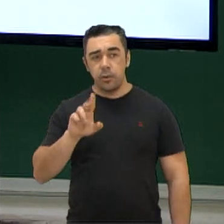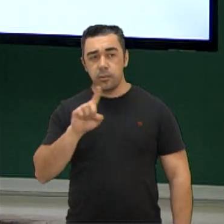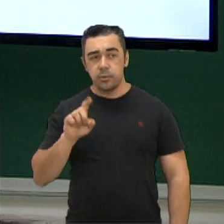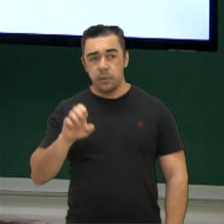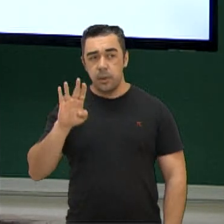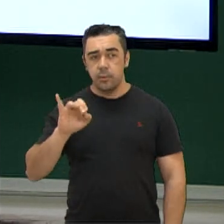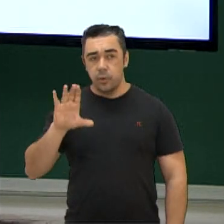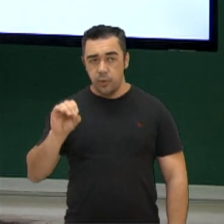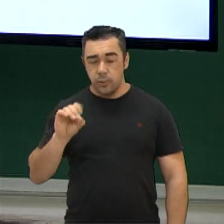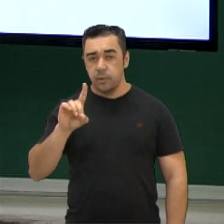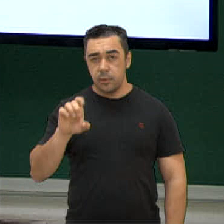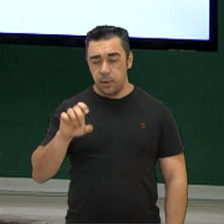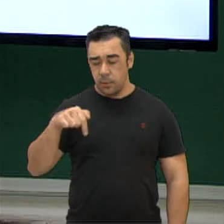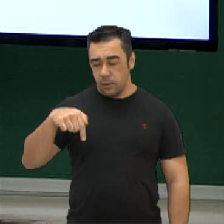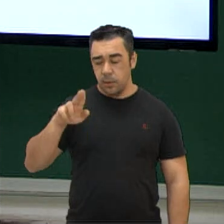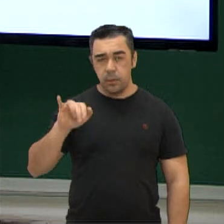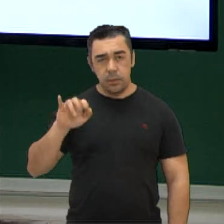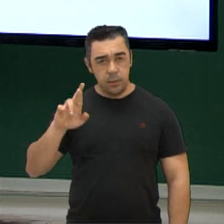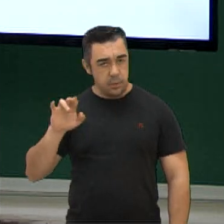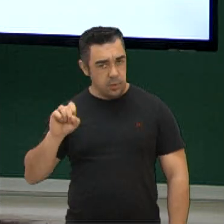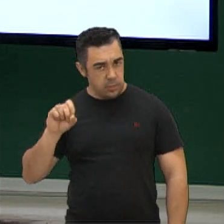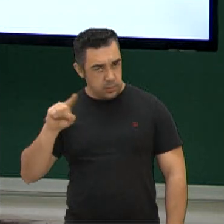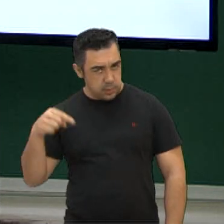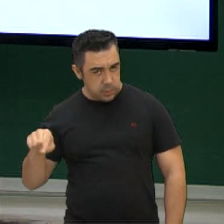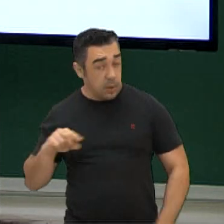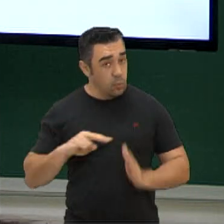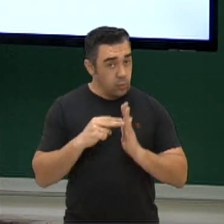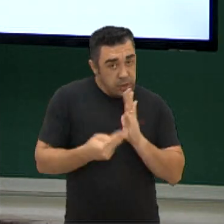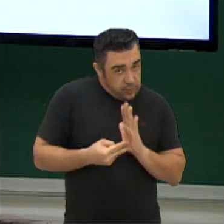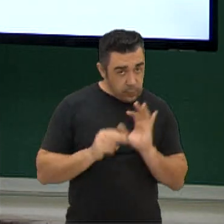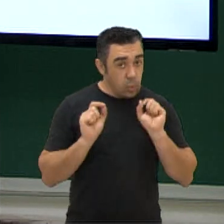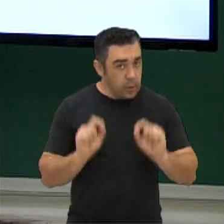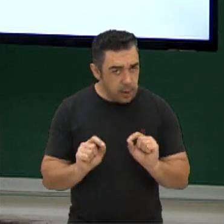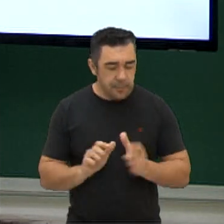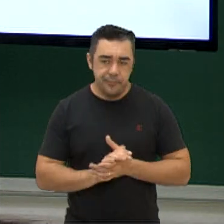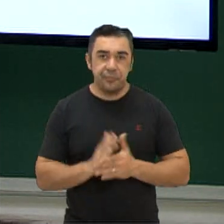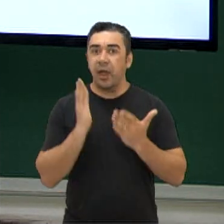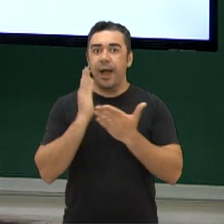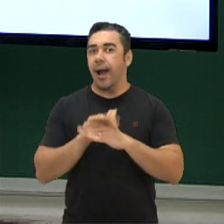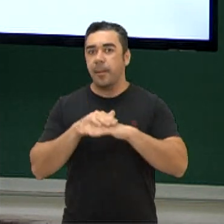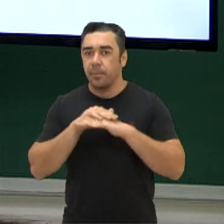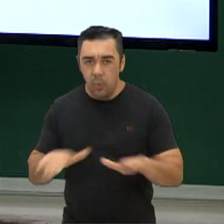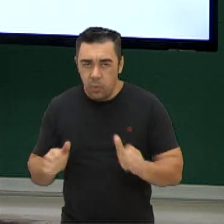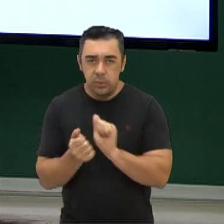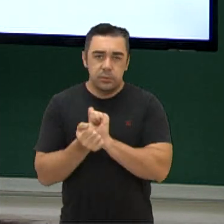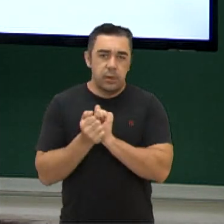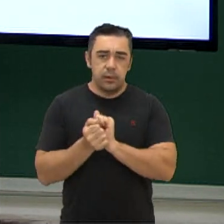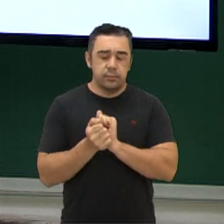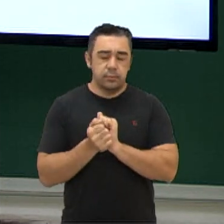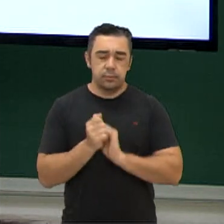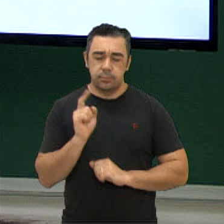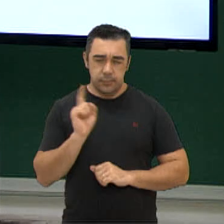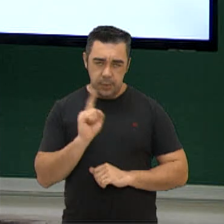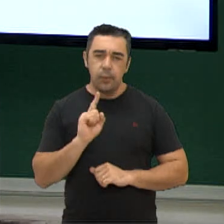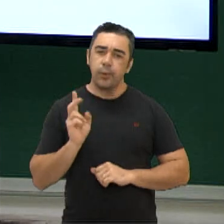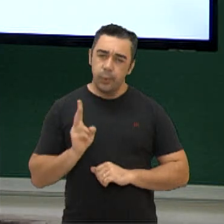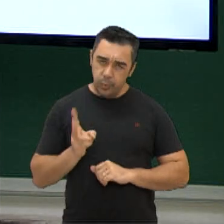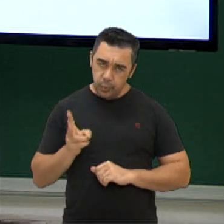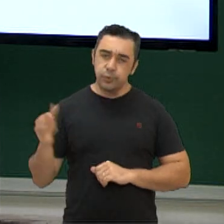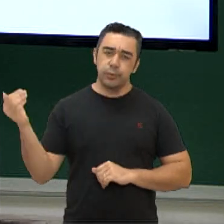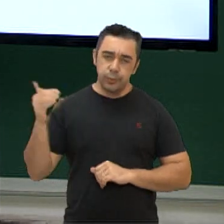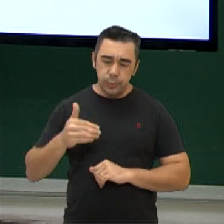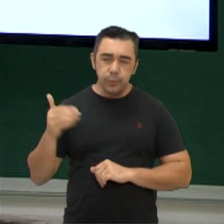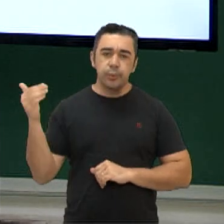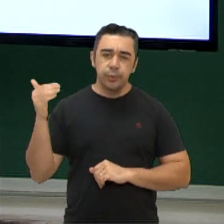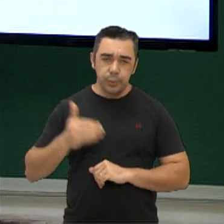Queiroz. É claro que isso não significa necessariamente que acabou, não entraram mais escravos no Brasil a partir desta